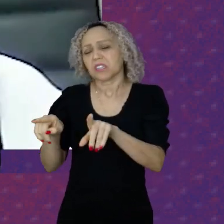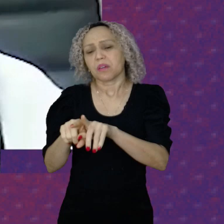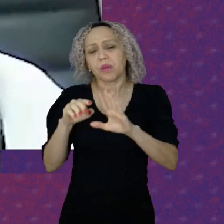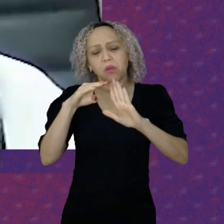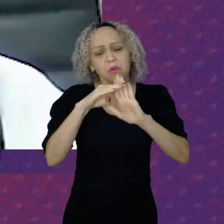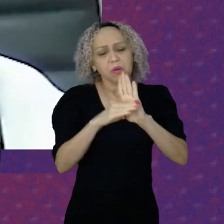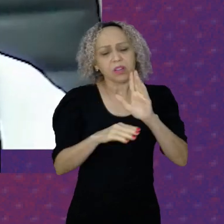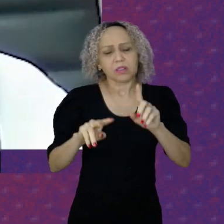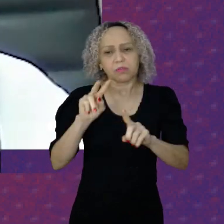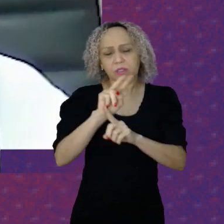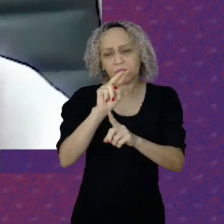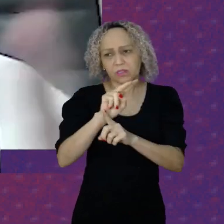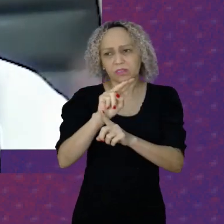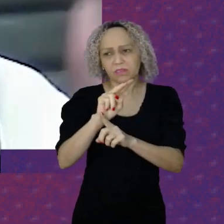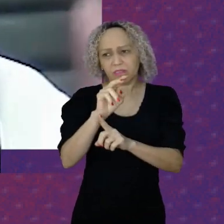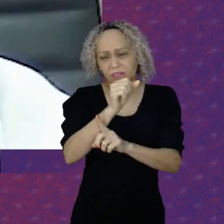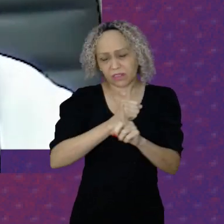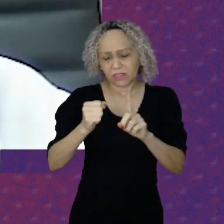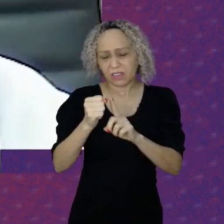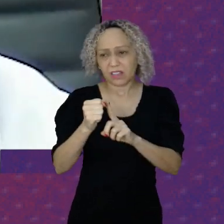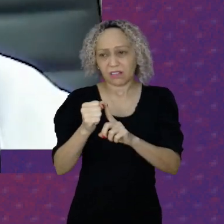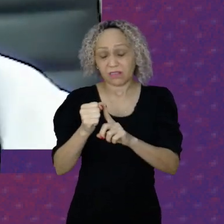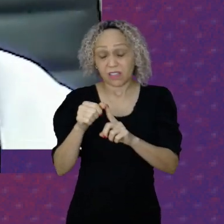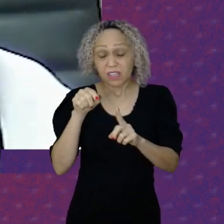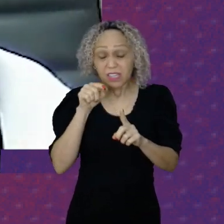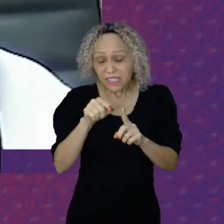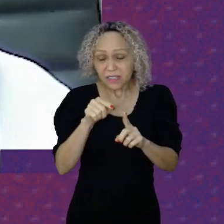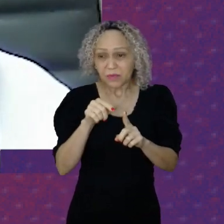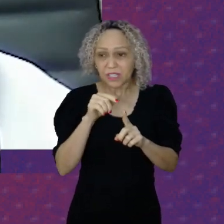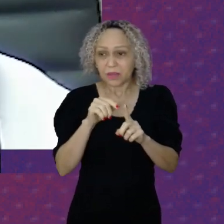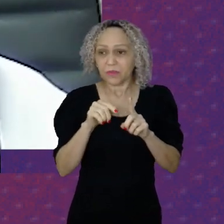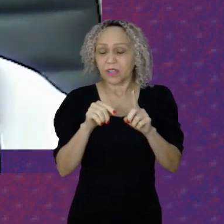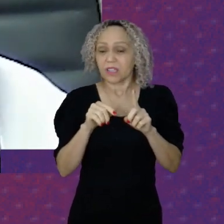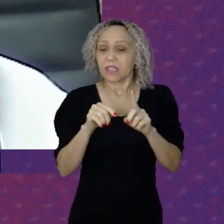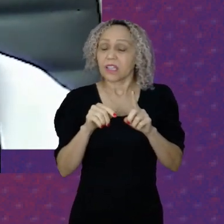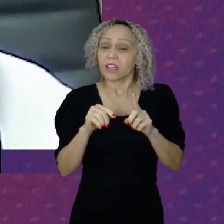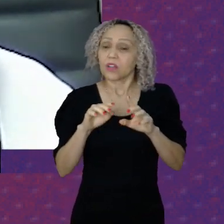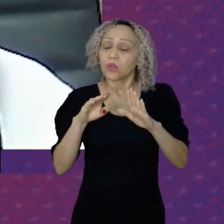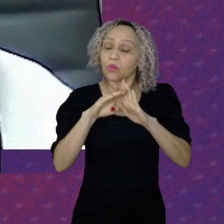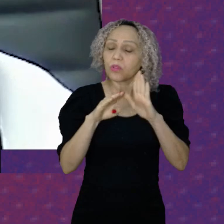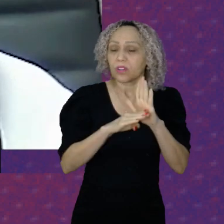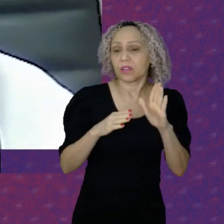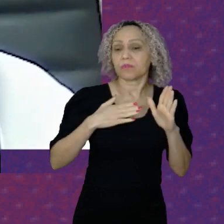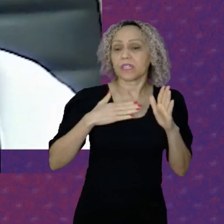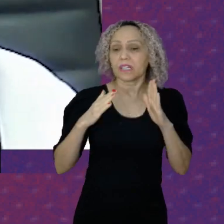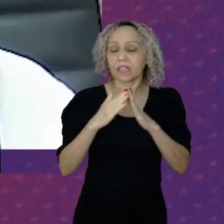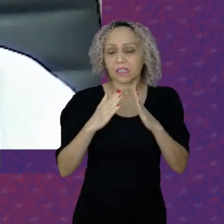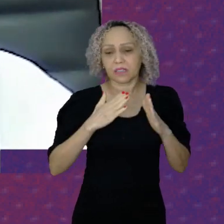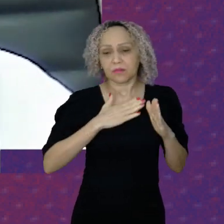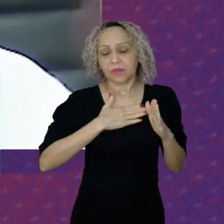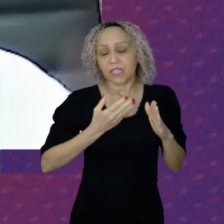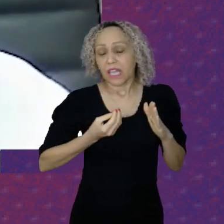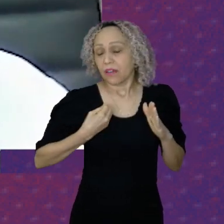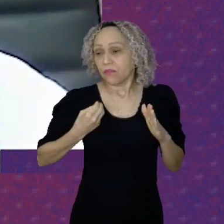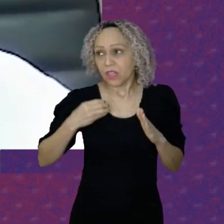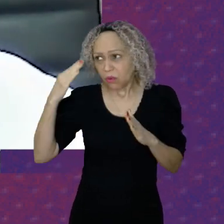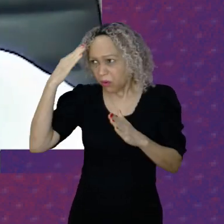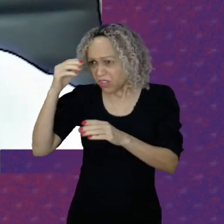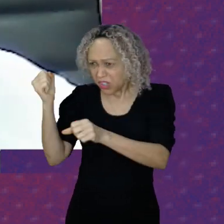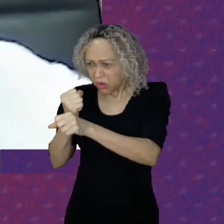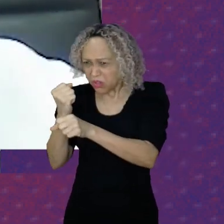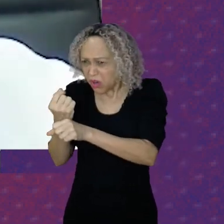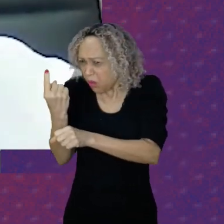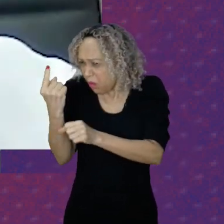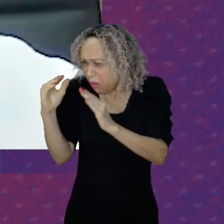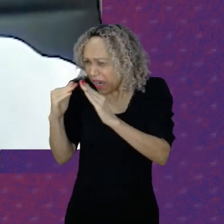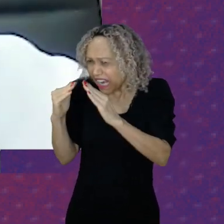não fez uma casa chamada Verde e Amarela para as famílias de baixa renda, para a camada 1. Usou o nome Casa Verde e